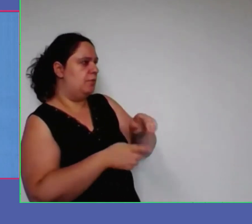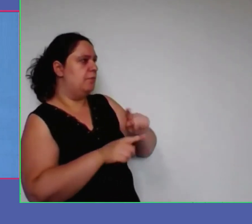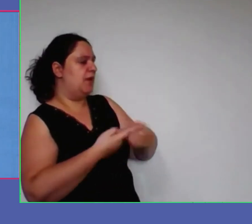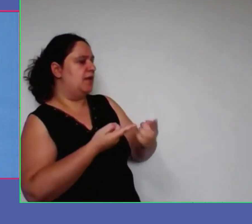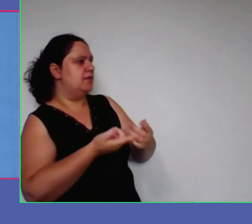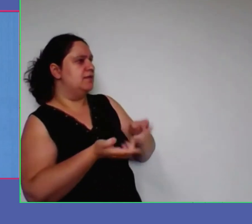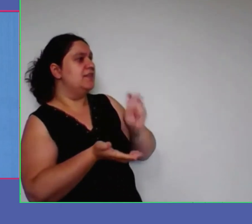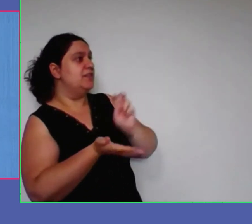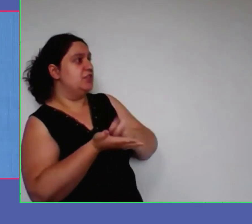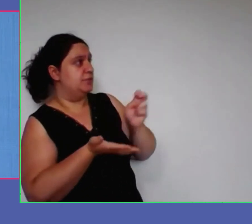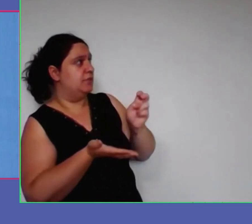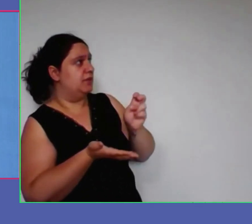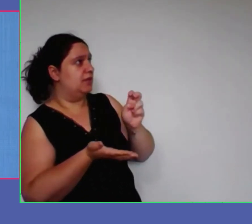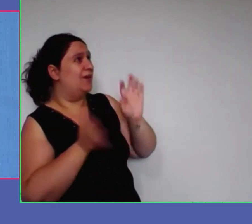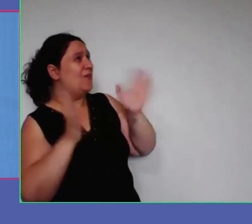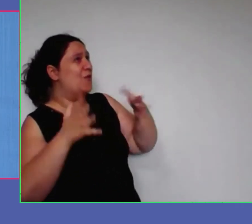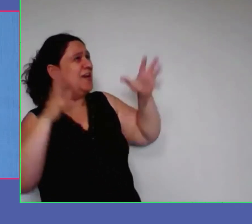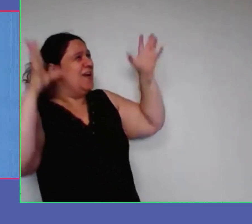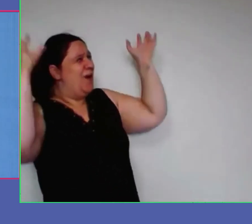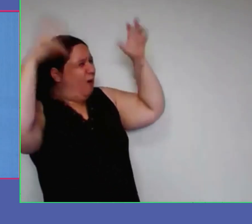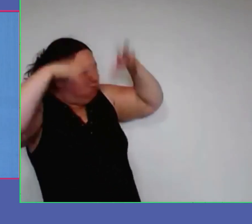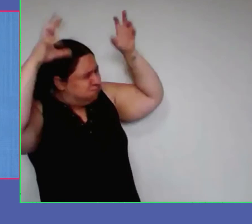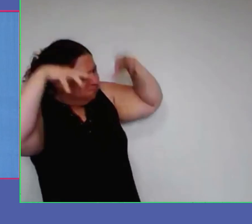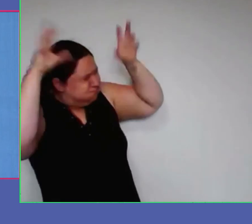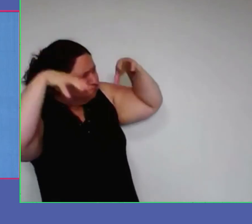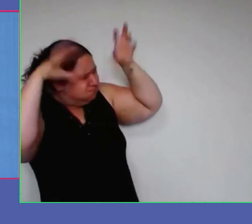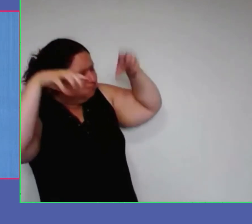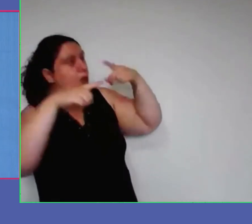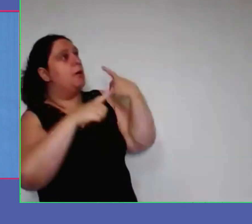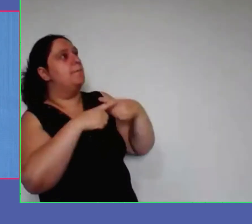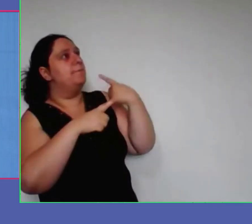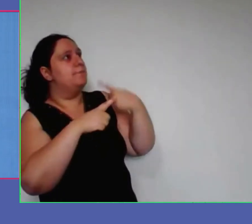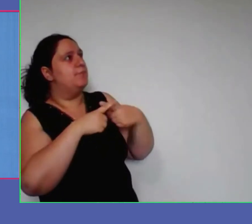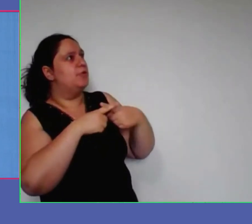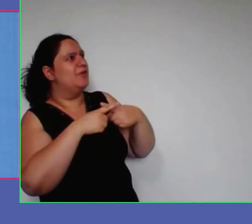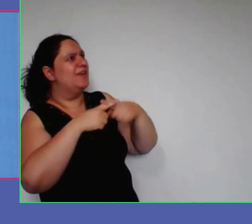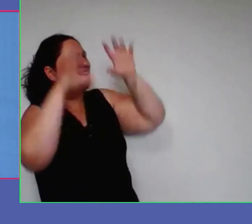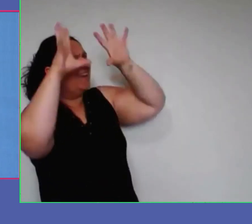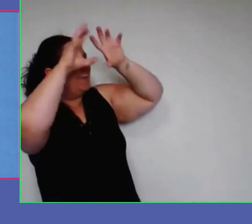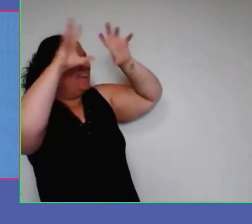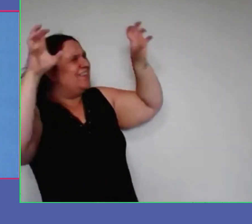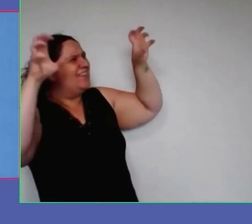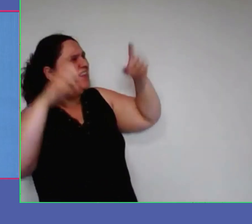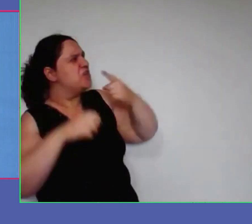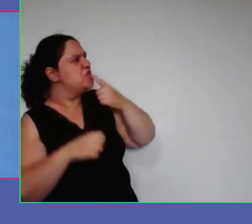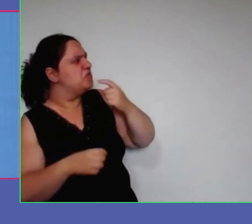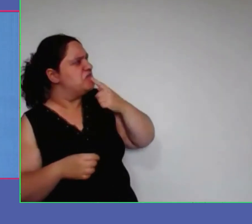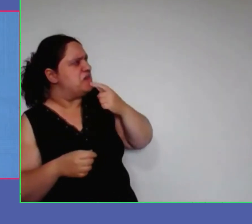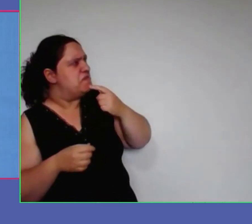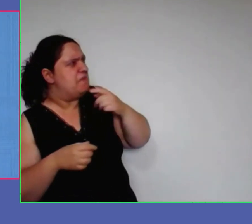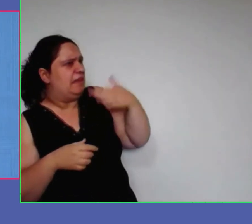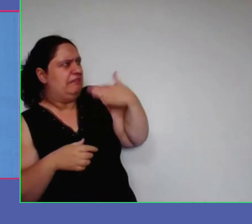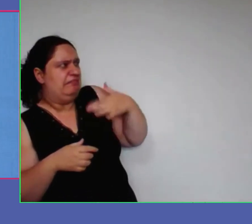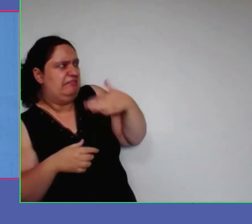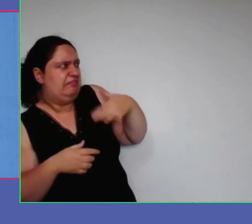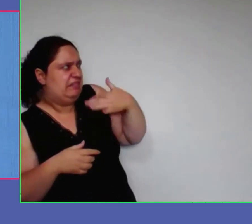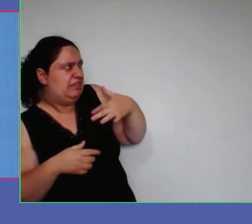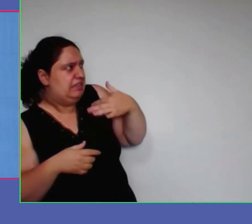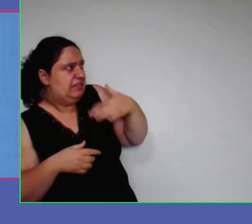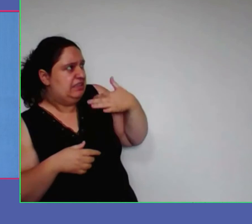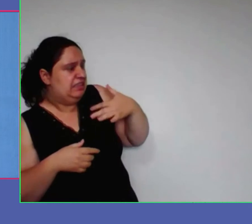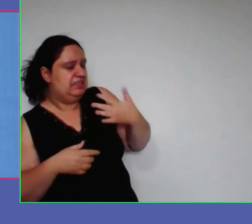haverá tempestade, porque o céu está de um vermelho sombrio. Quer dizer, se de